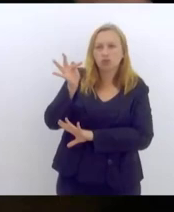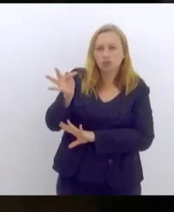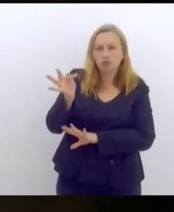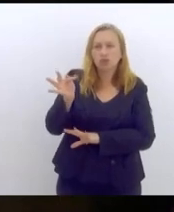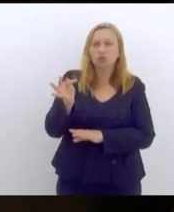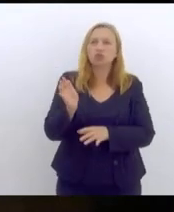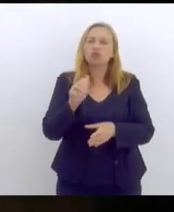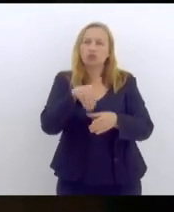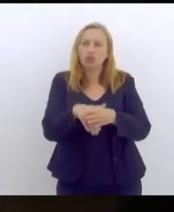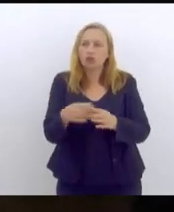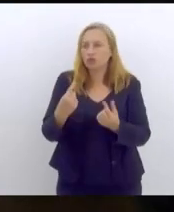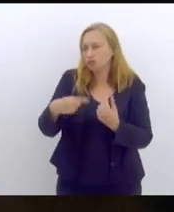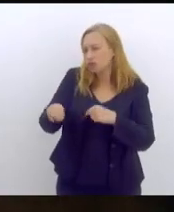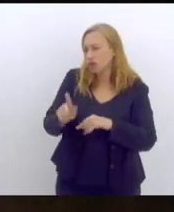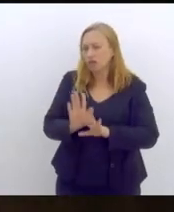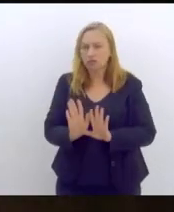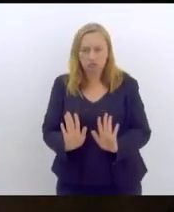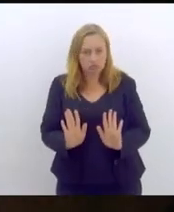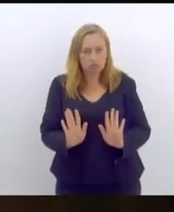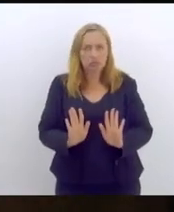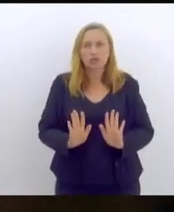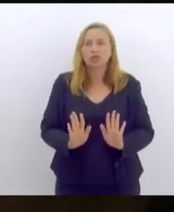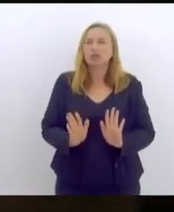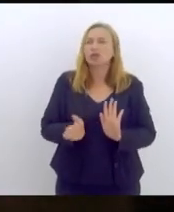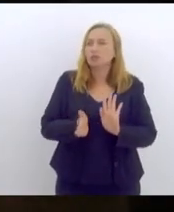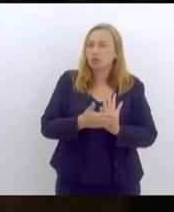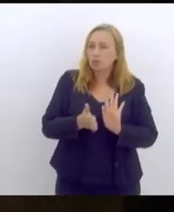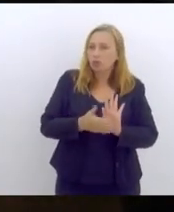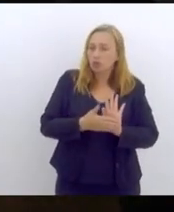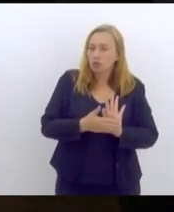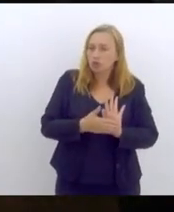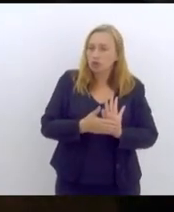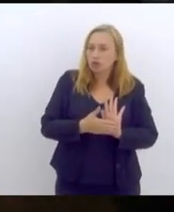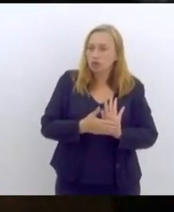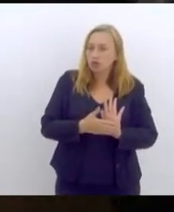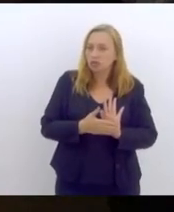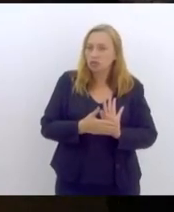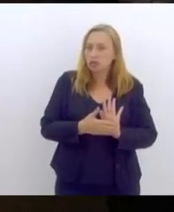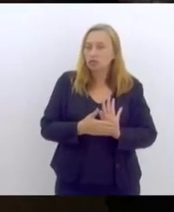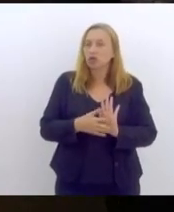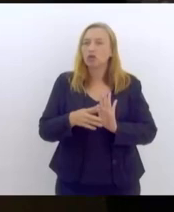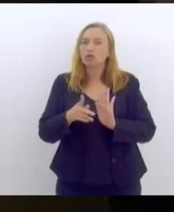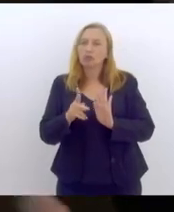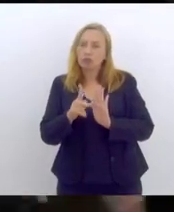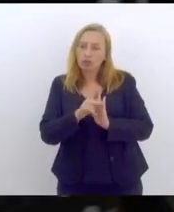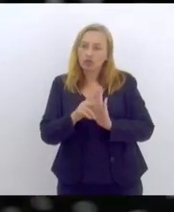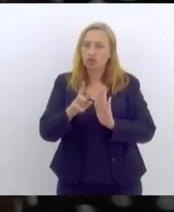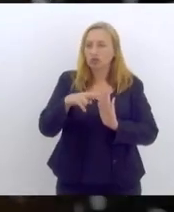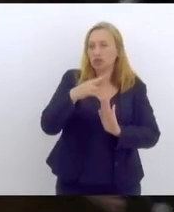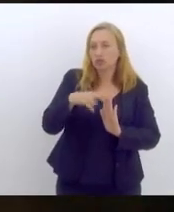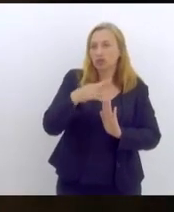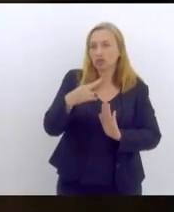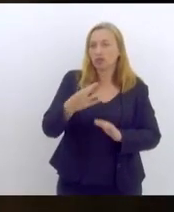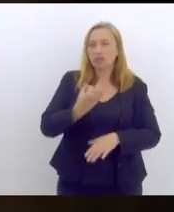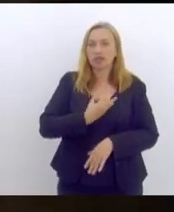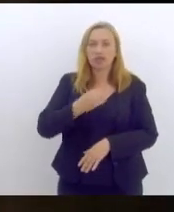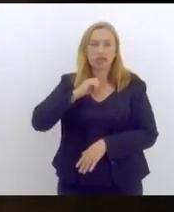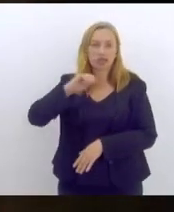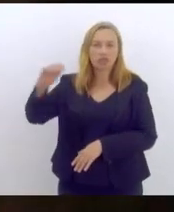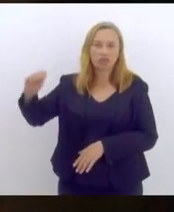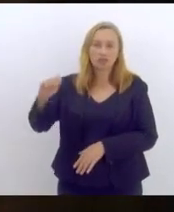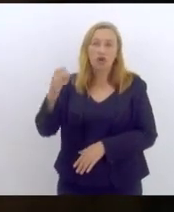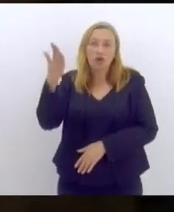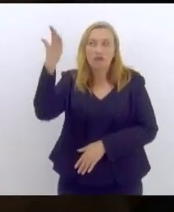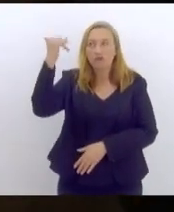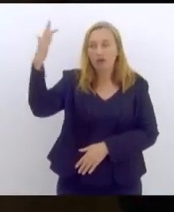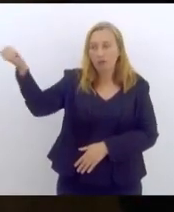abstenção, voto contrário, seja lá o que for, para a proposta do projeto de resolução que concede a medalha Tiradentes ao